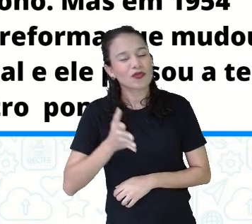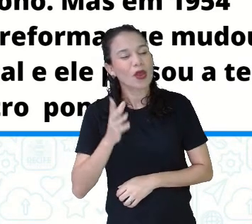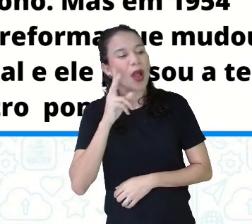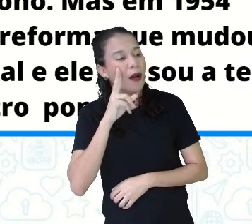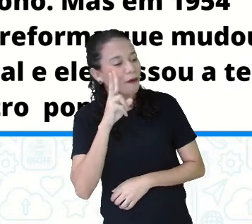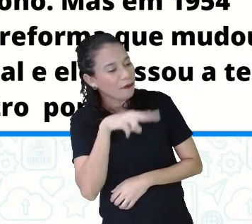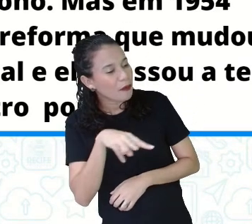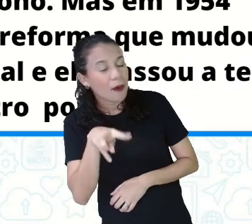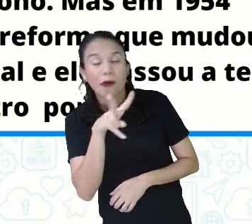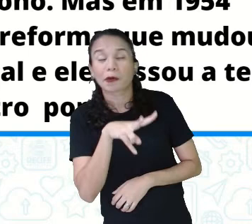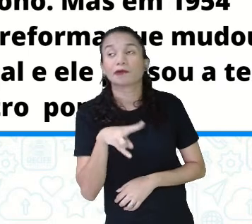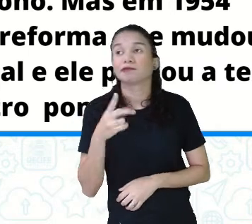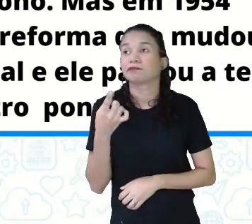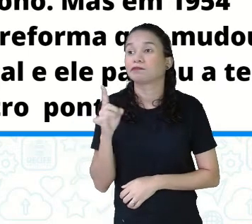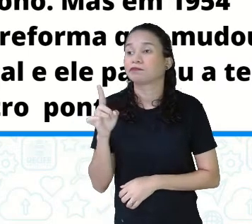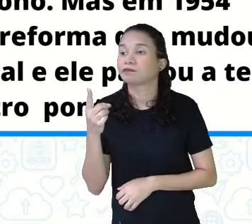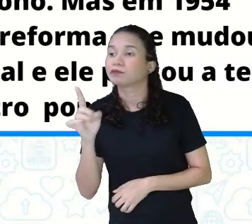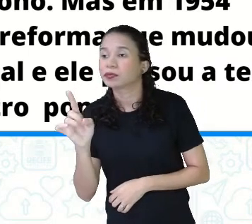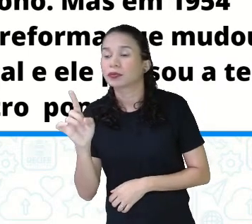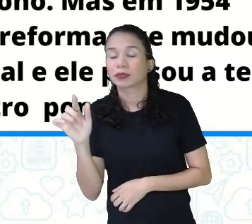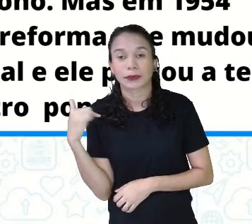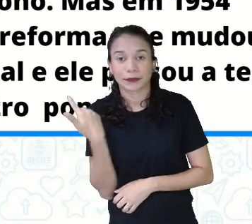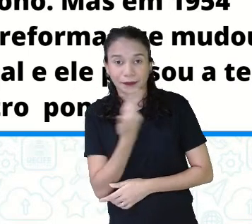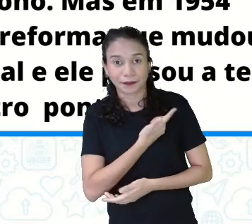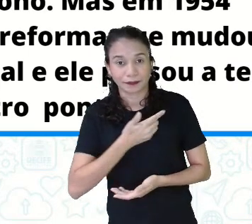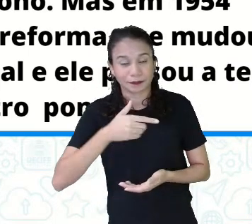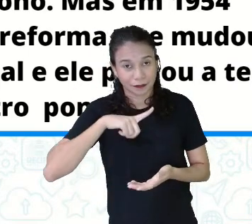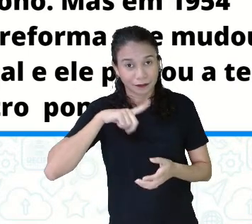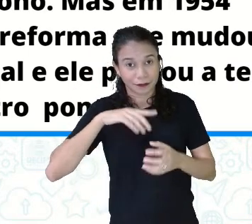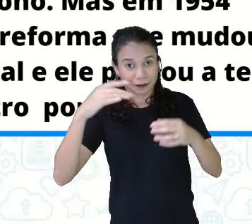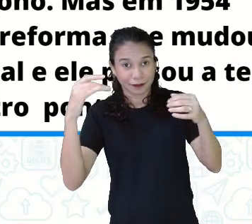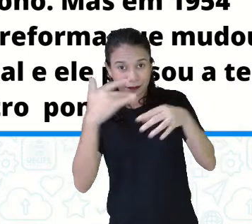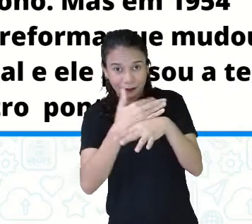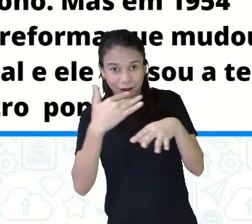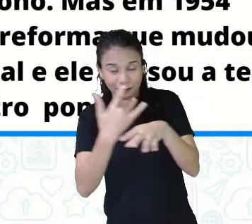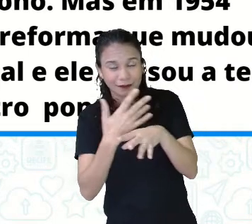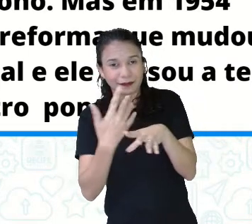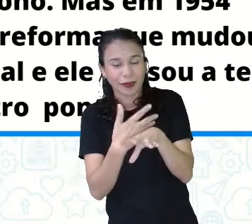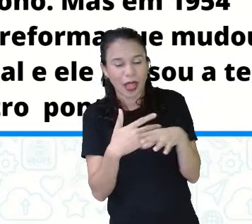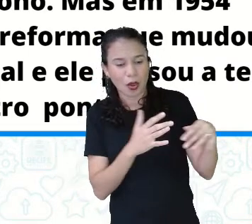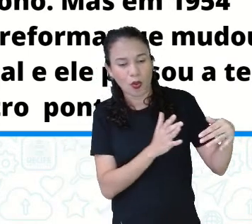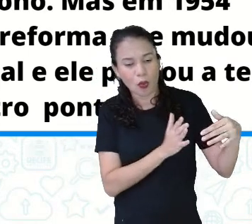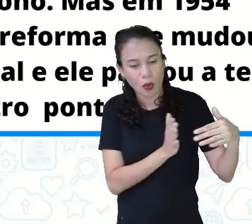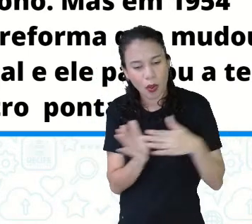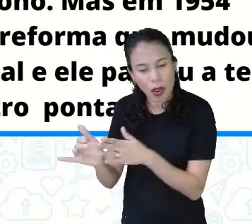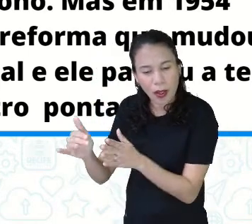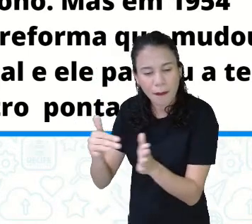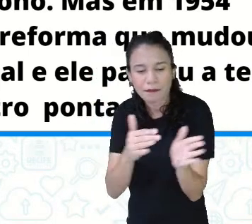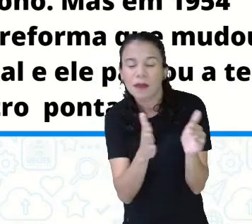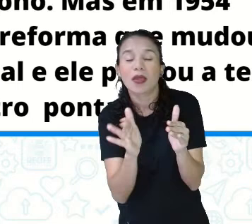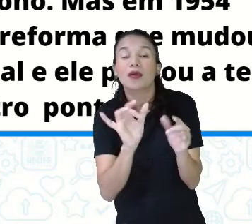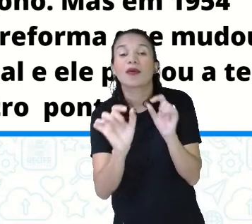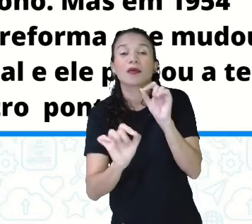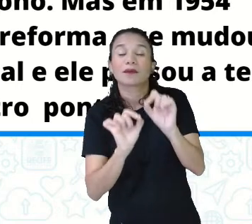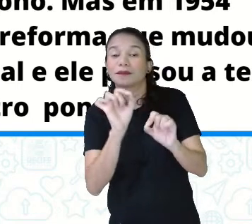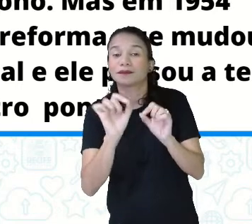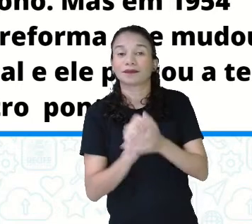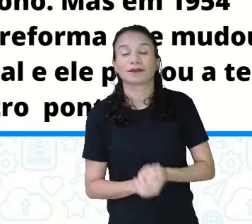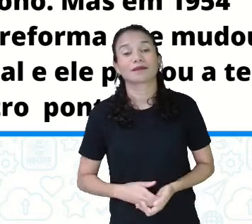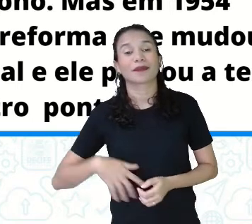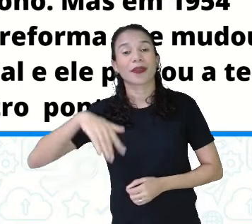lá. Mas, geralmente, quando a gente vai assim no centro de Recife, ele está bem no caminho, assim, bem na via, que é